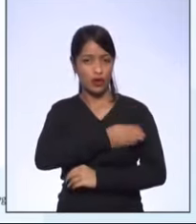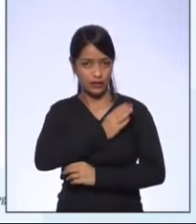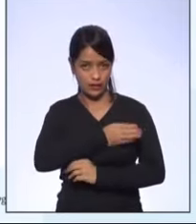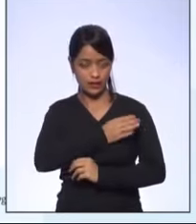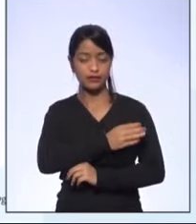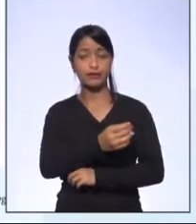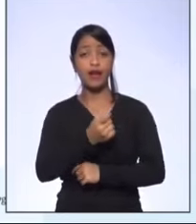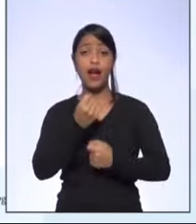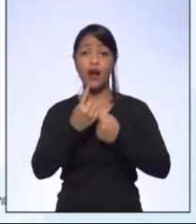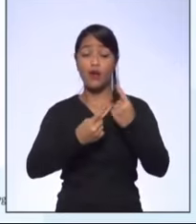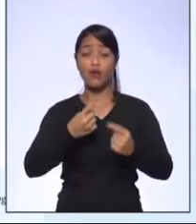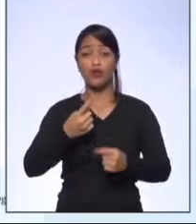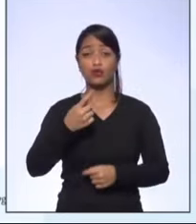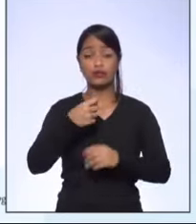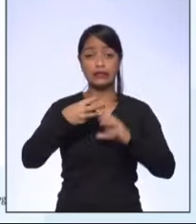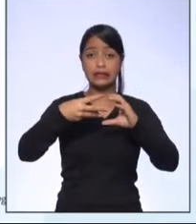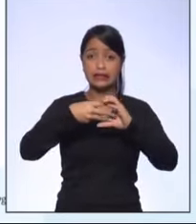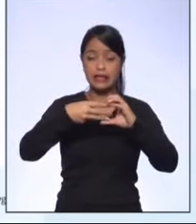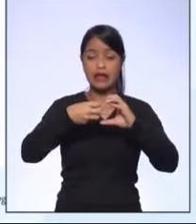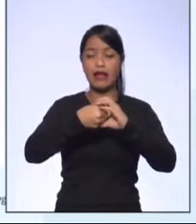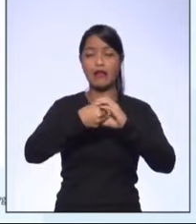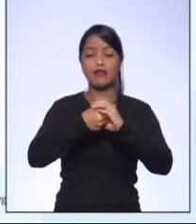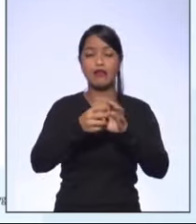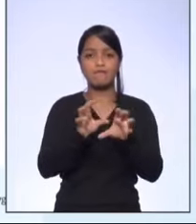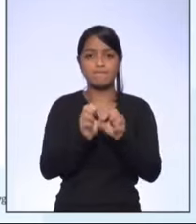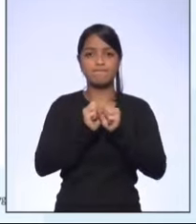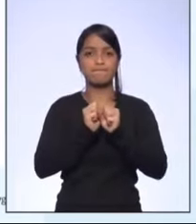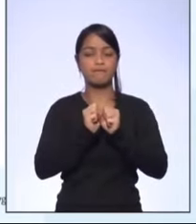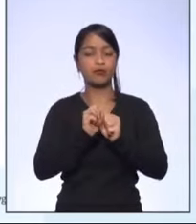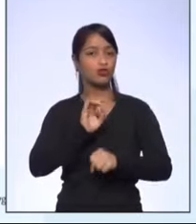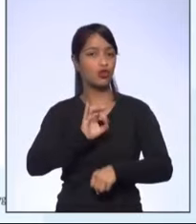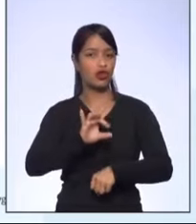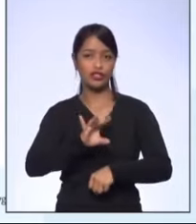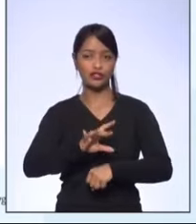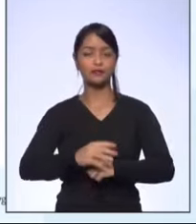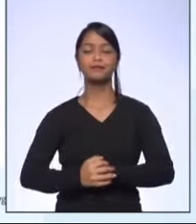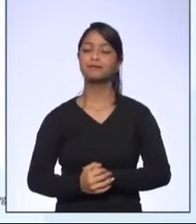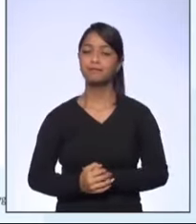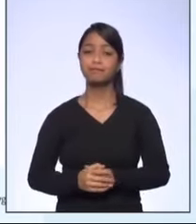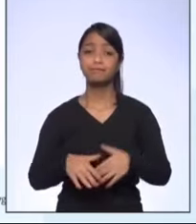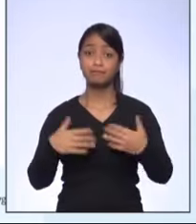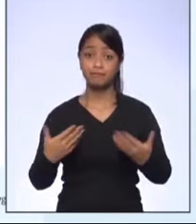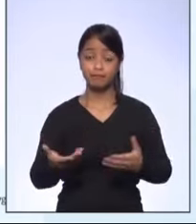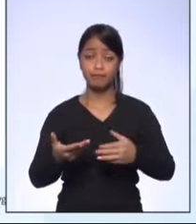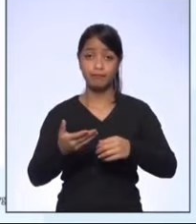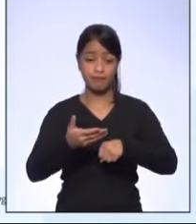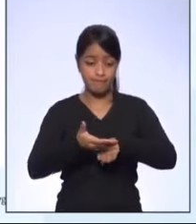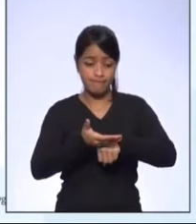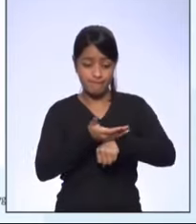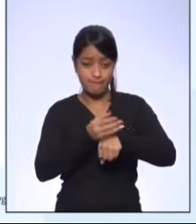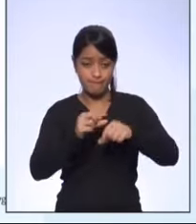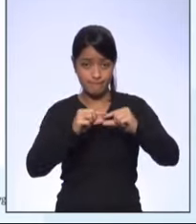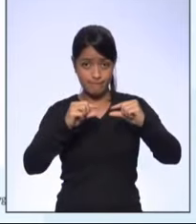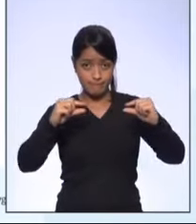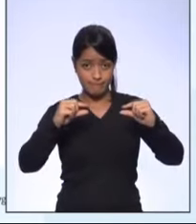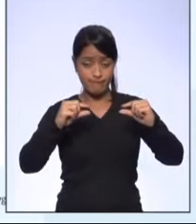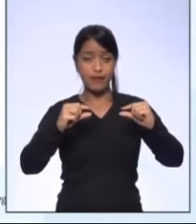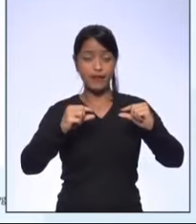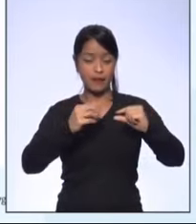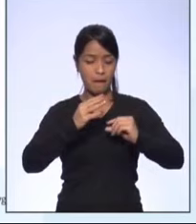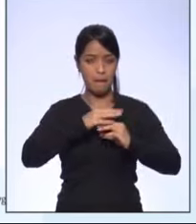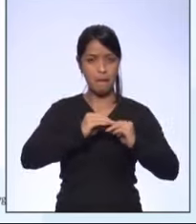contraem involuntariamente, né? Então, esses tecidos vão formar um órgão, que é